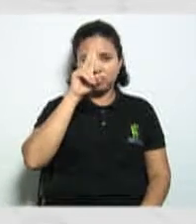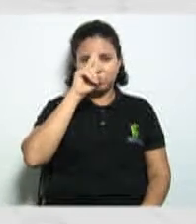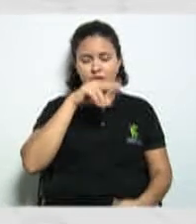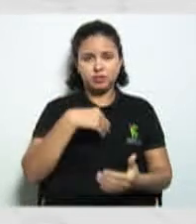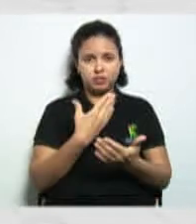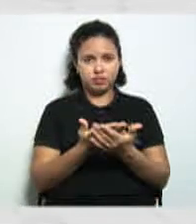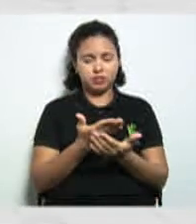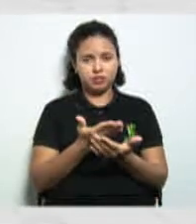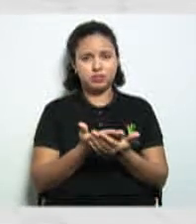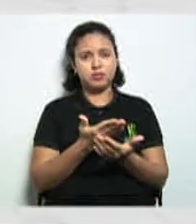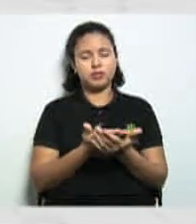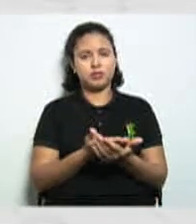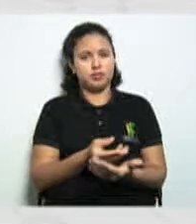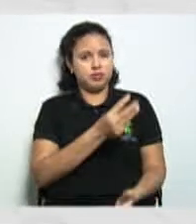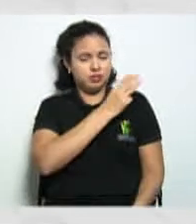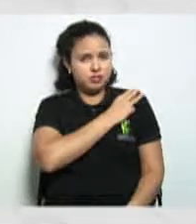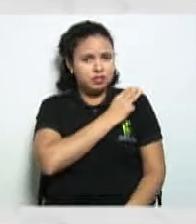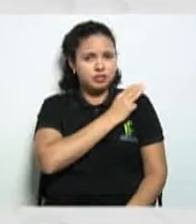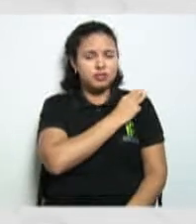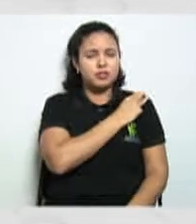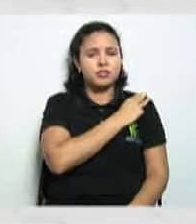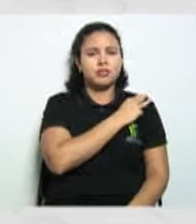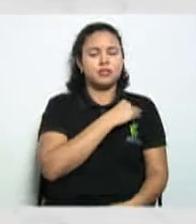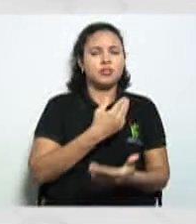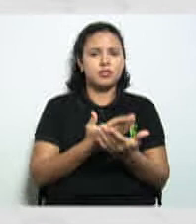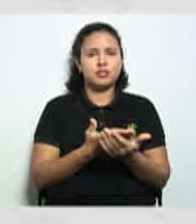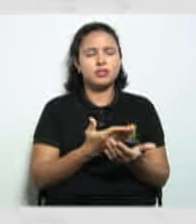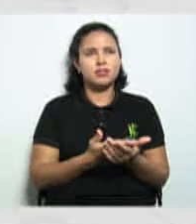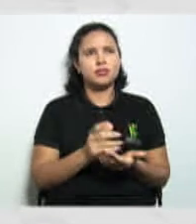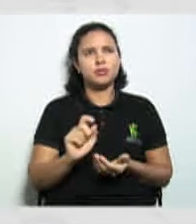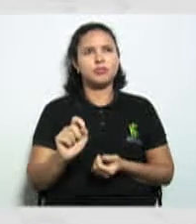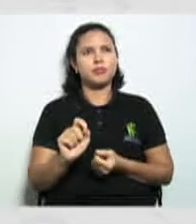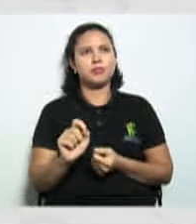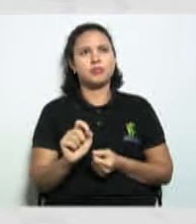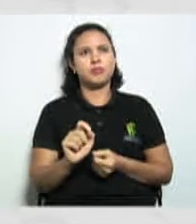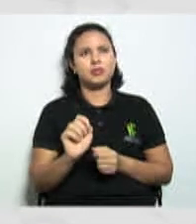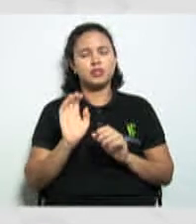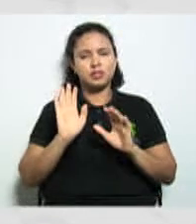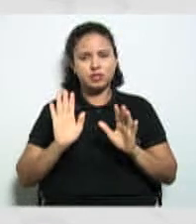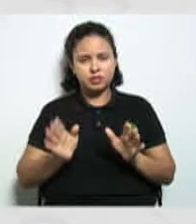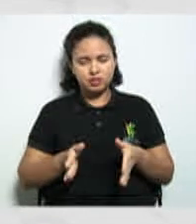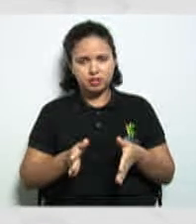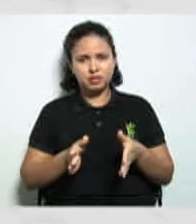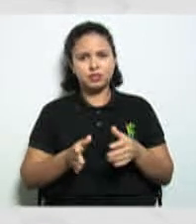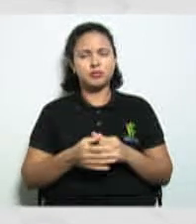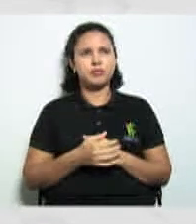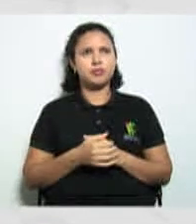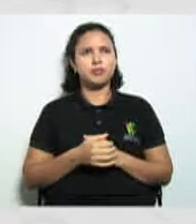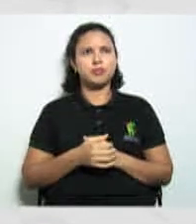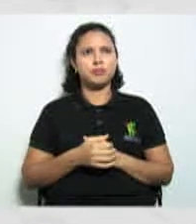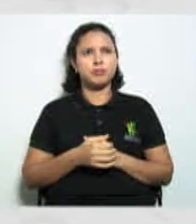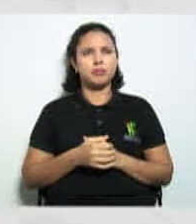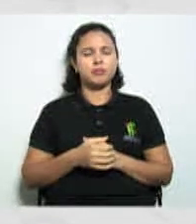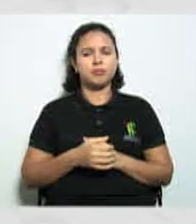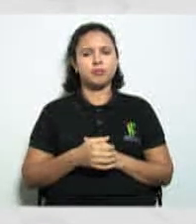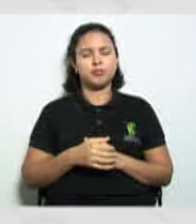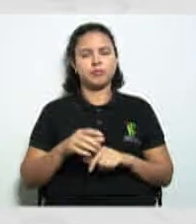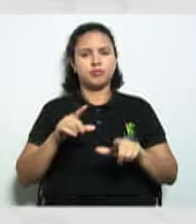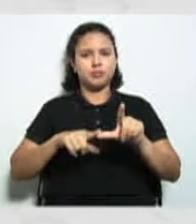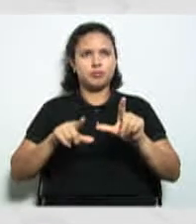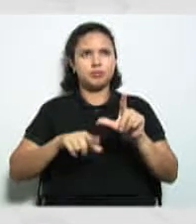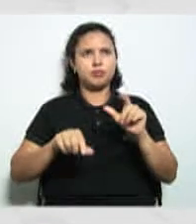tempos de escola, faz pouco tempo, mas nós vimos lá que, de acordo com o artigo 2º, estágio pode